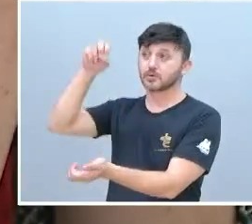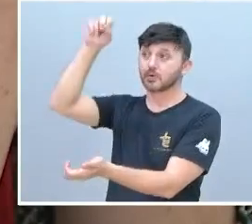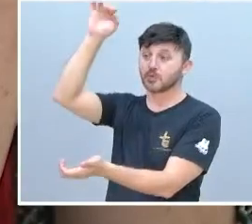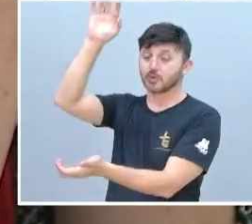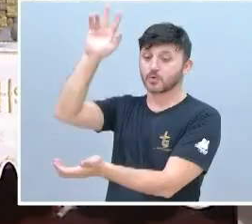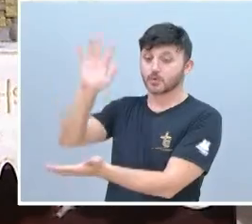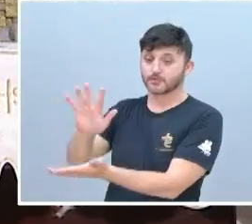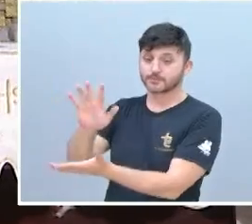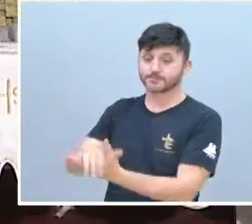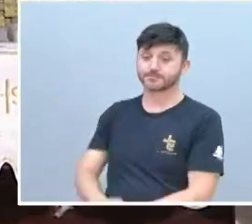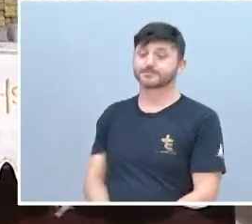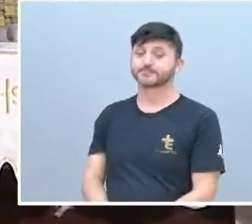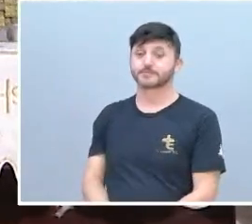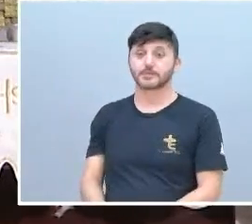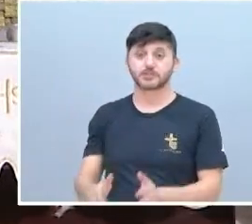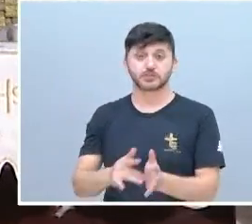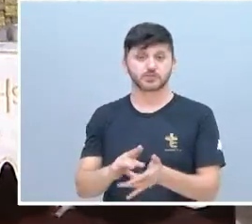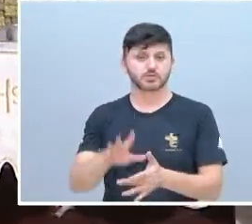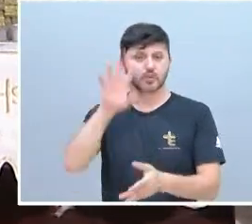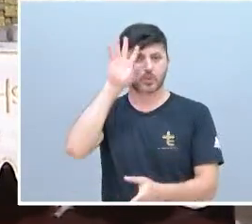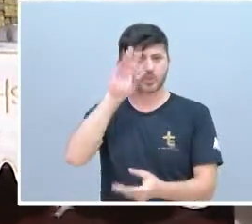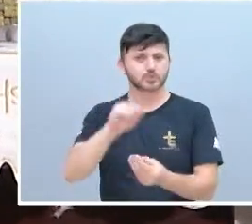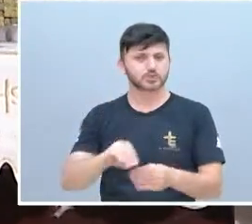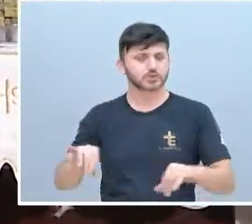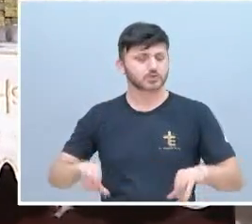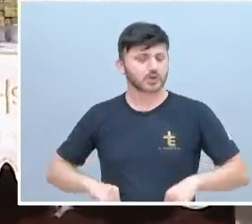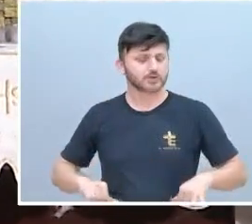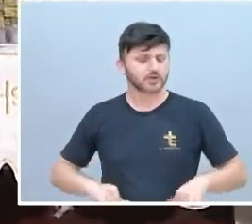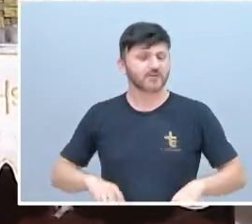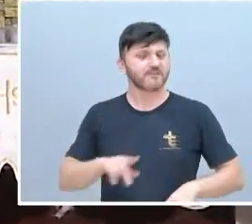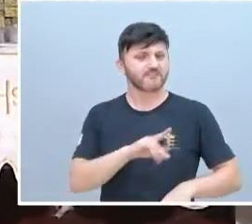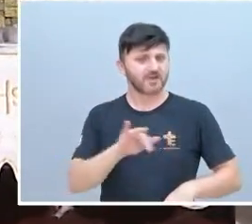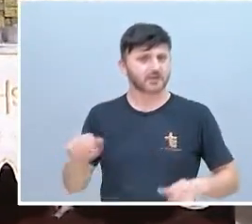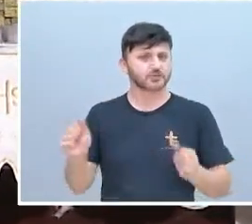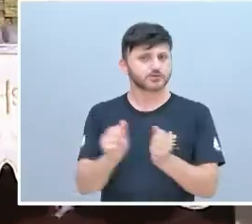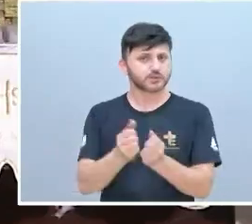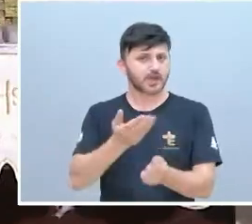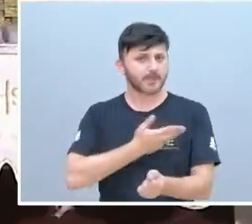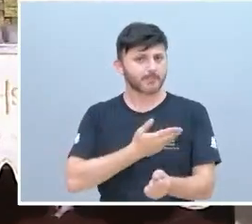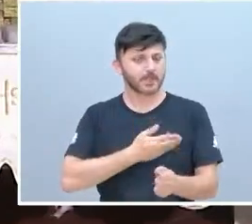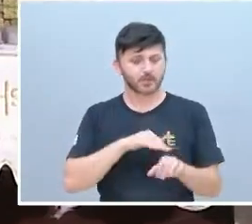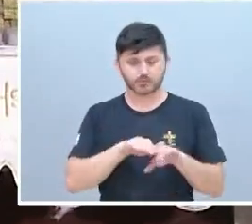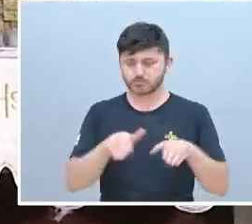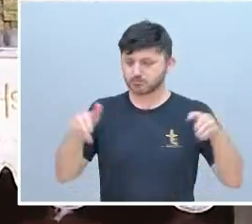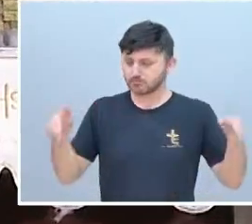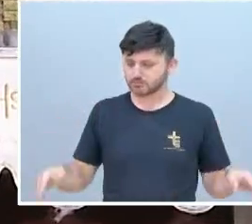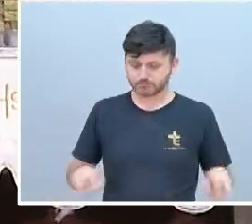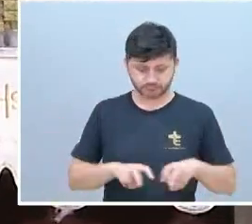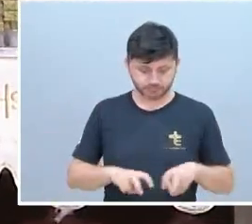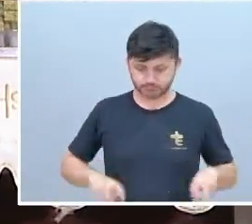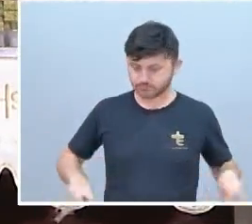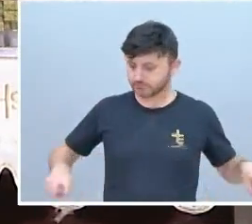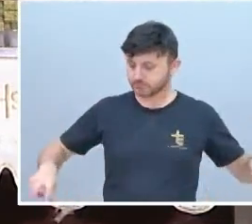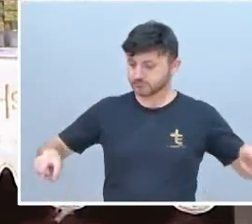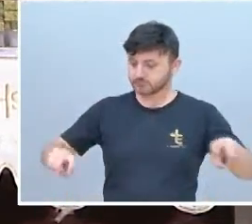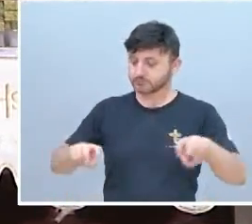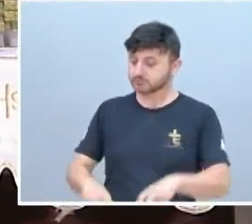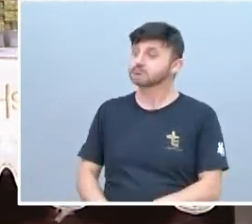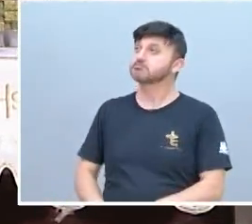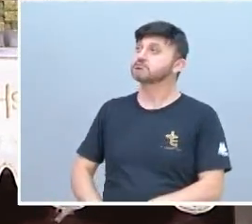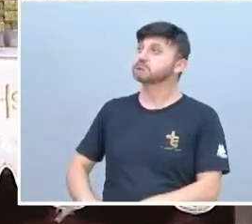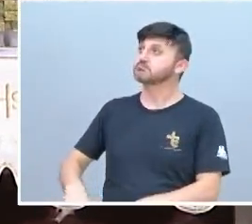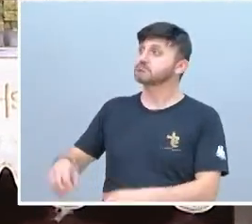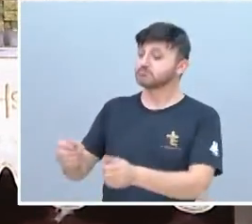ó Senhor. Estando para ser entregue, abraçando livremente a paixão, ele tomou o pão, deu graças, o